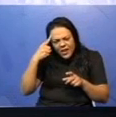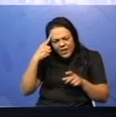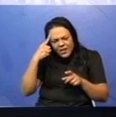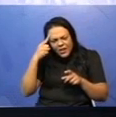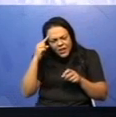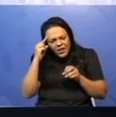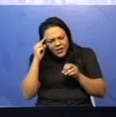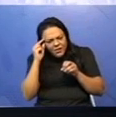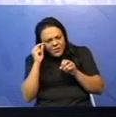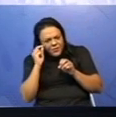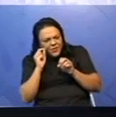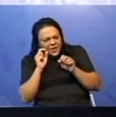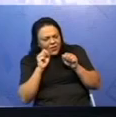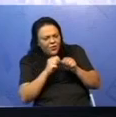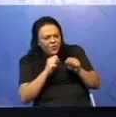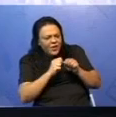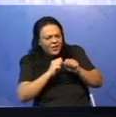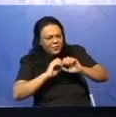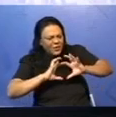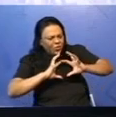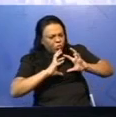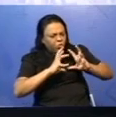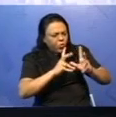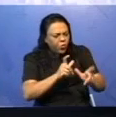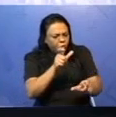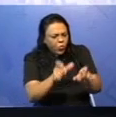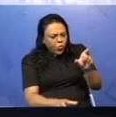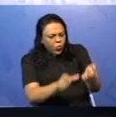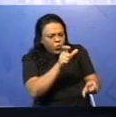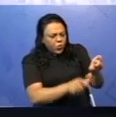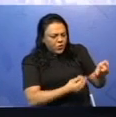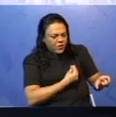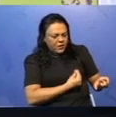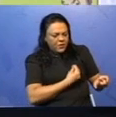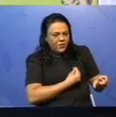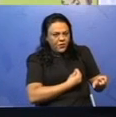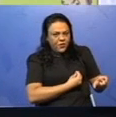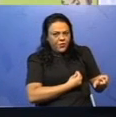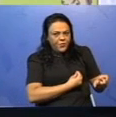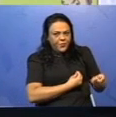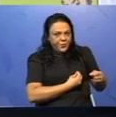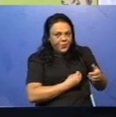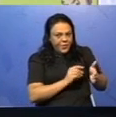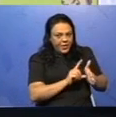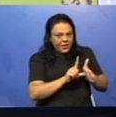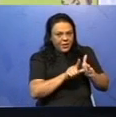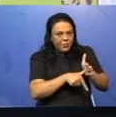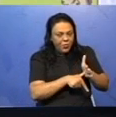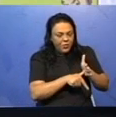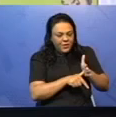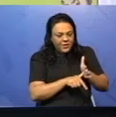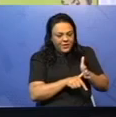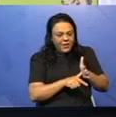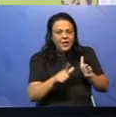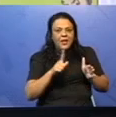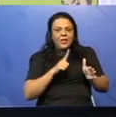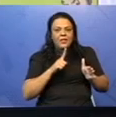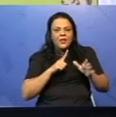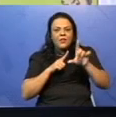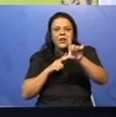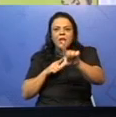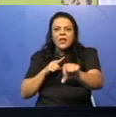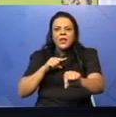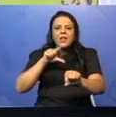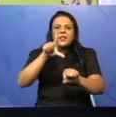para todos os seres vivos. E deu certo. A partir disso, ele criou a ideia de seleção natural. O que é a